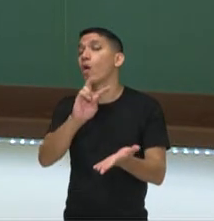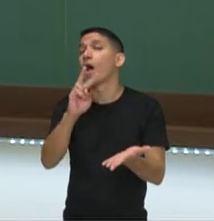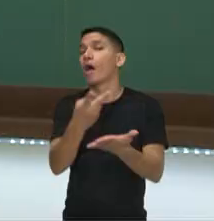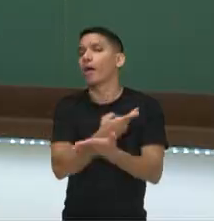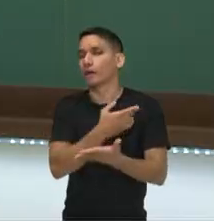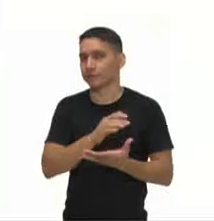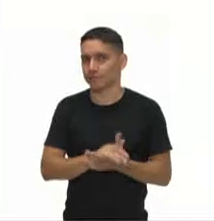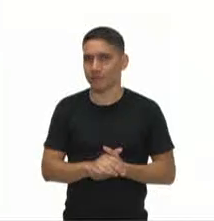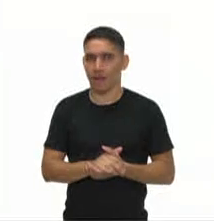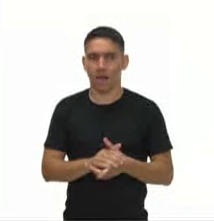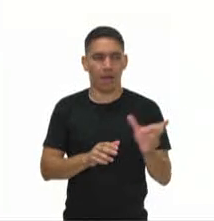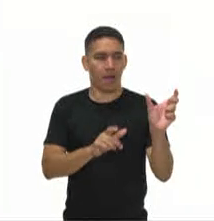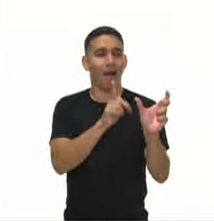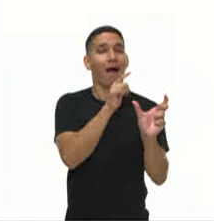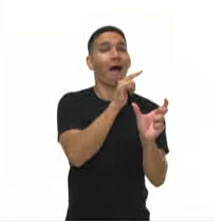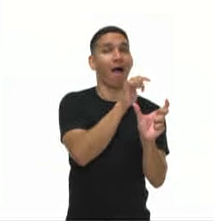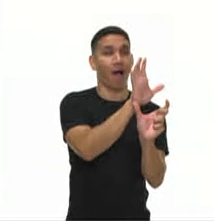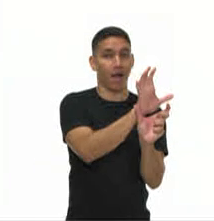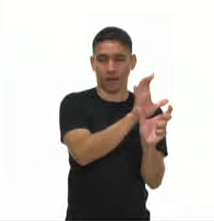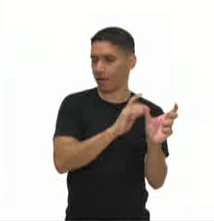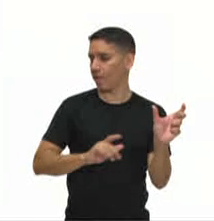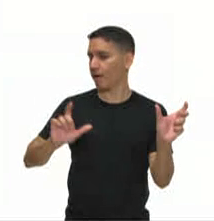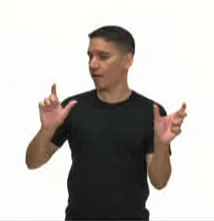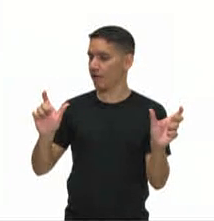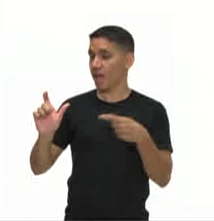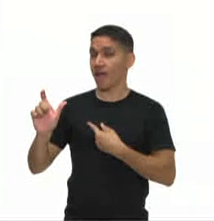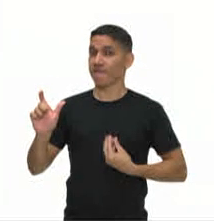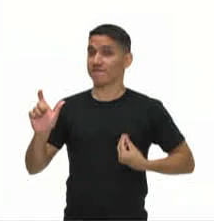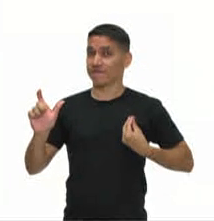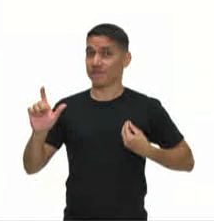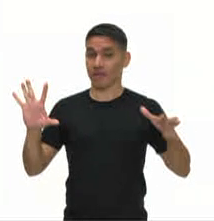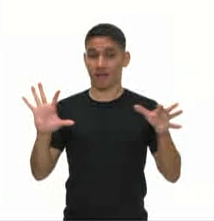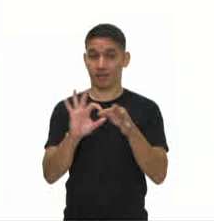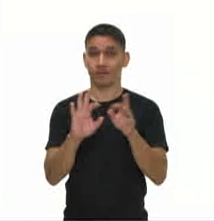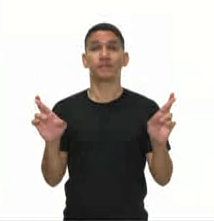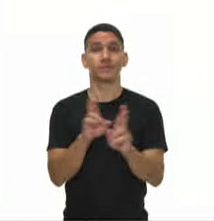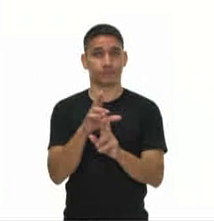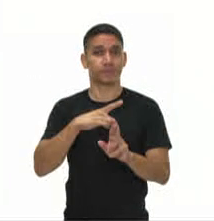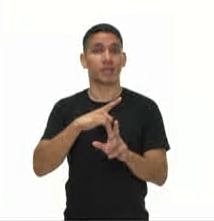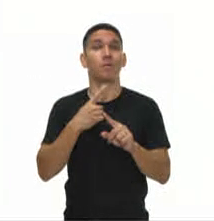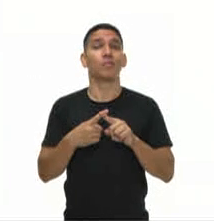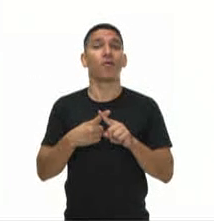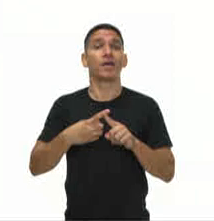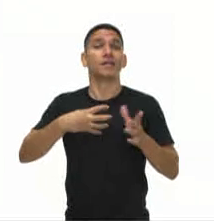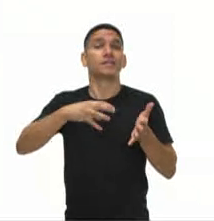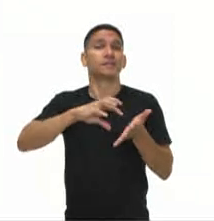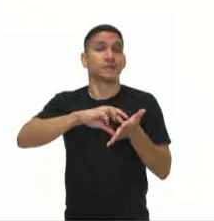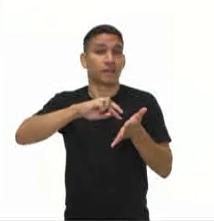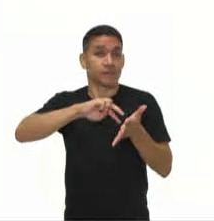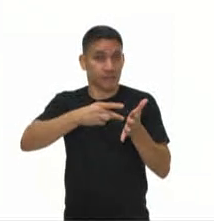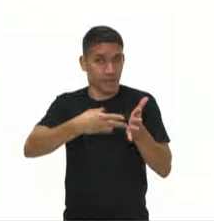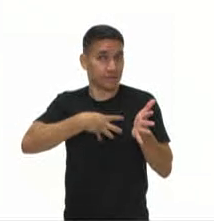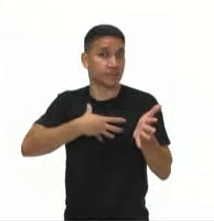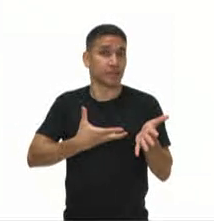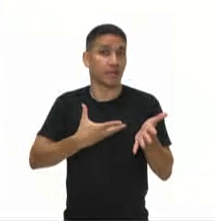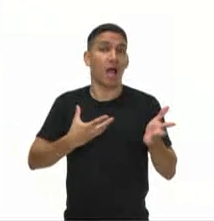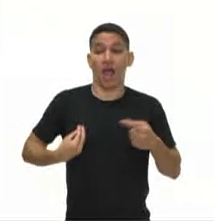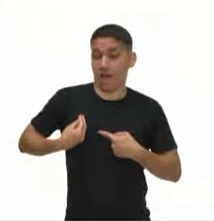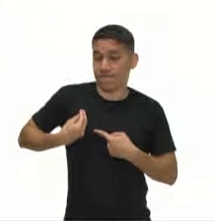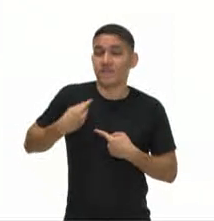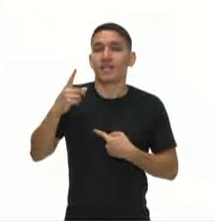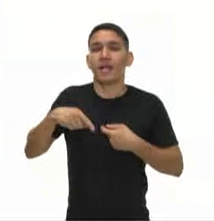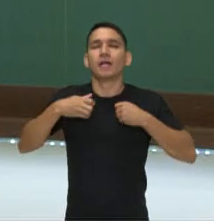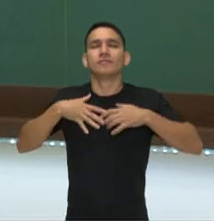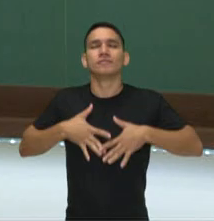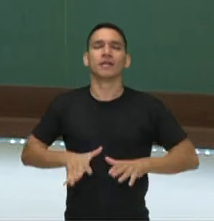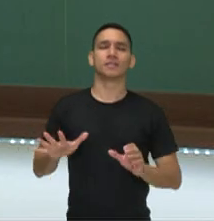acontece? Água e vida estão ligadas pelo sentido. A vida é aquilo que encharca e sacia a